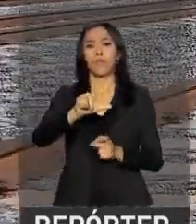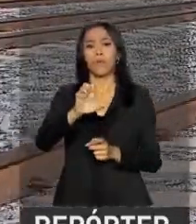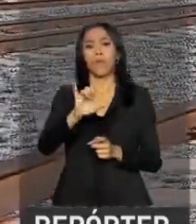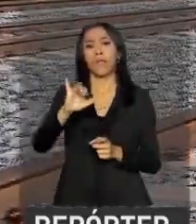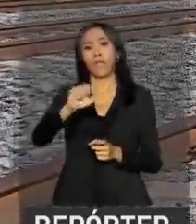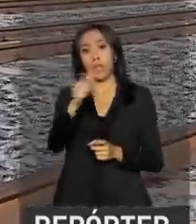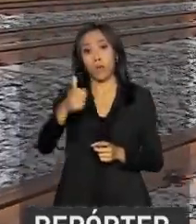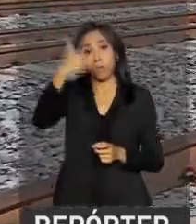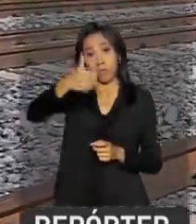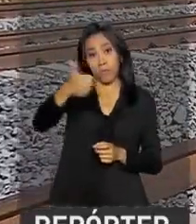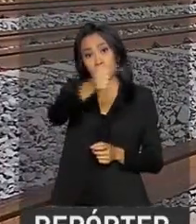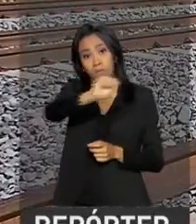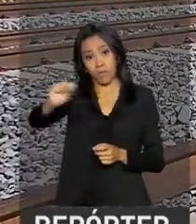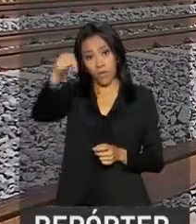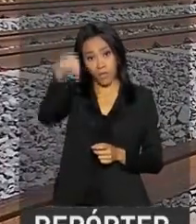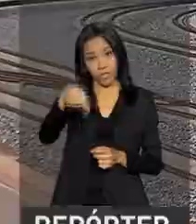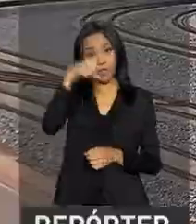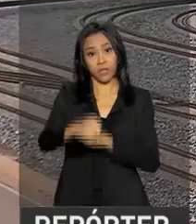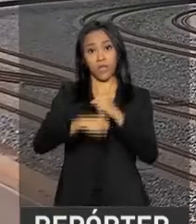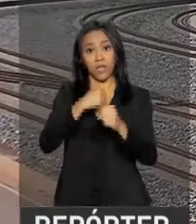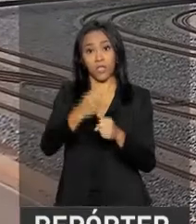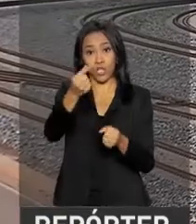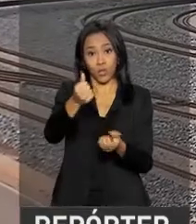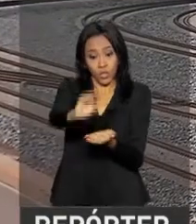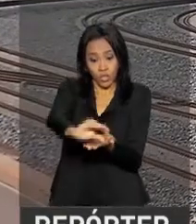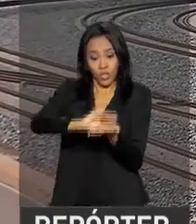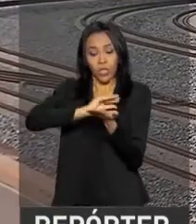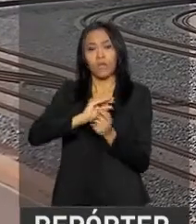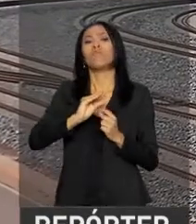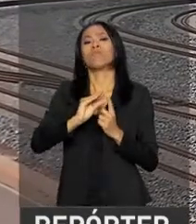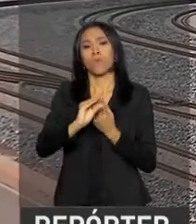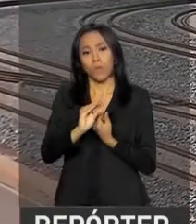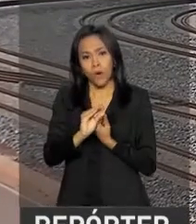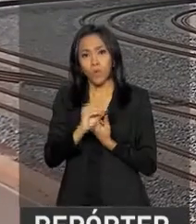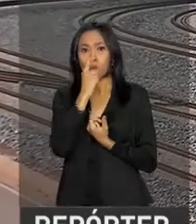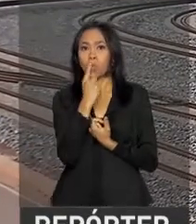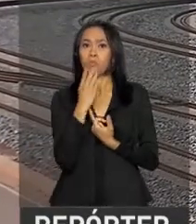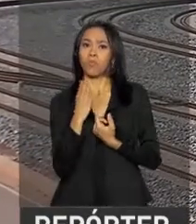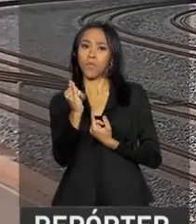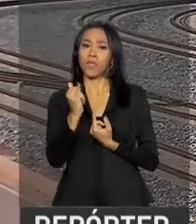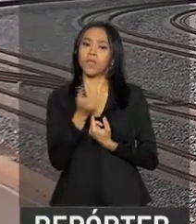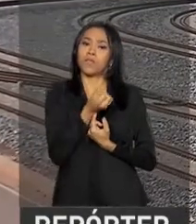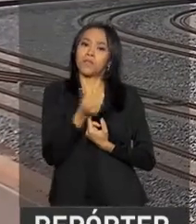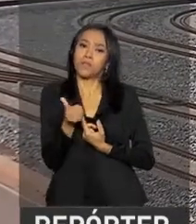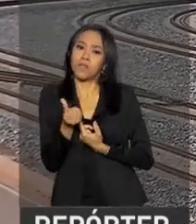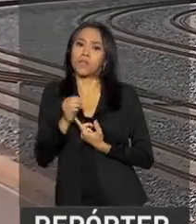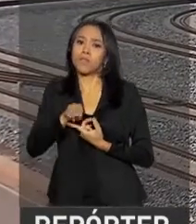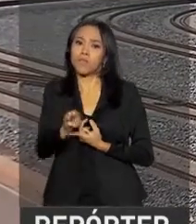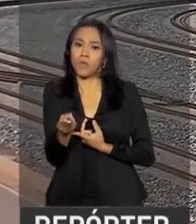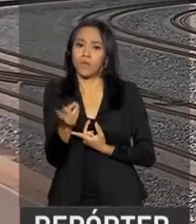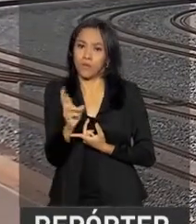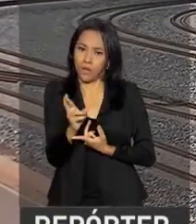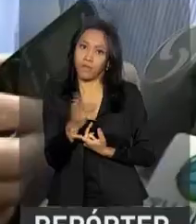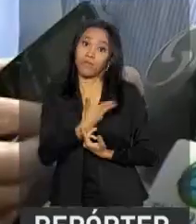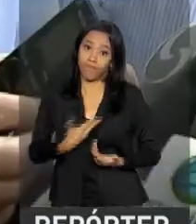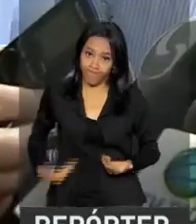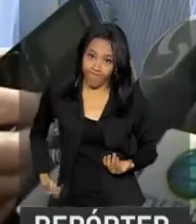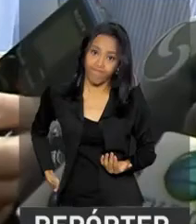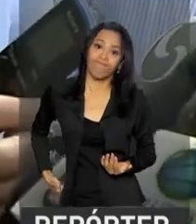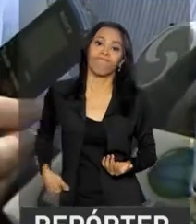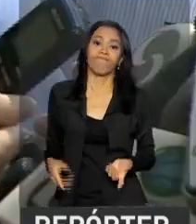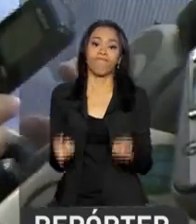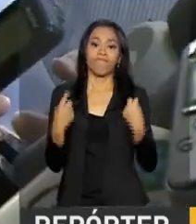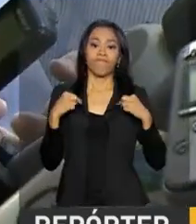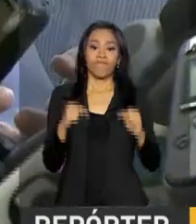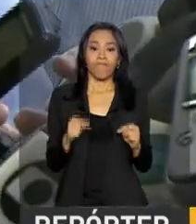deste ano e arrecadação estimada é de mais de 1 bilhão e 600 milhões de reais essa